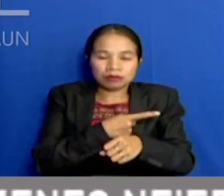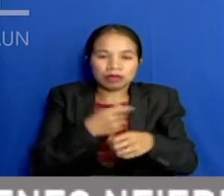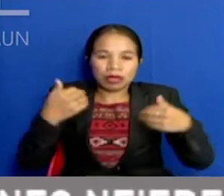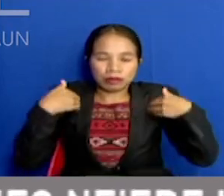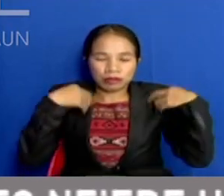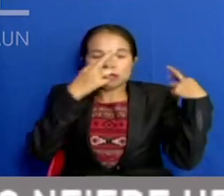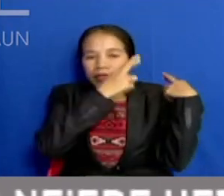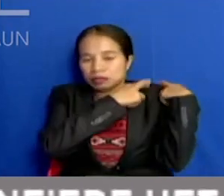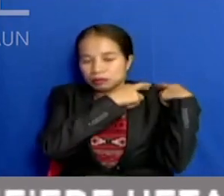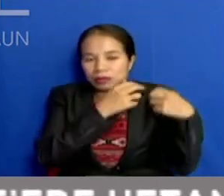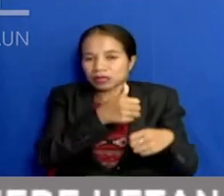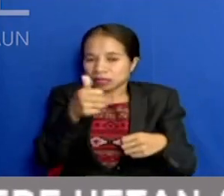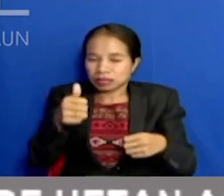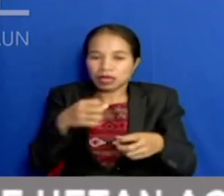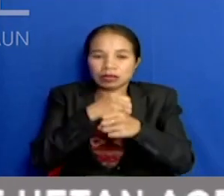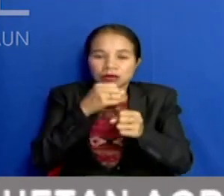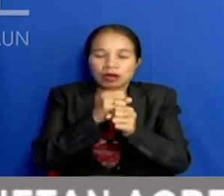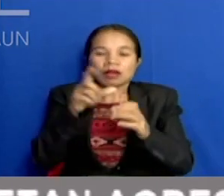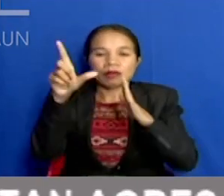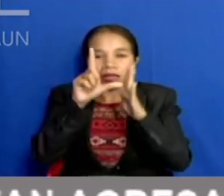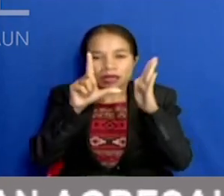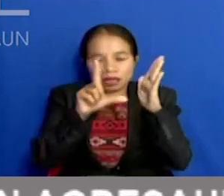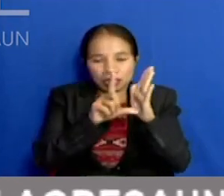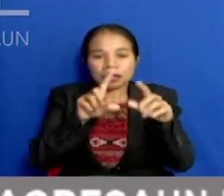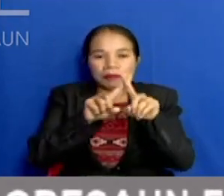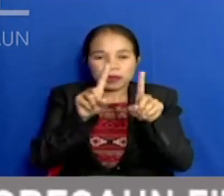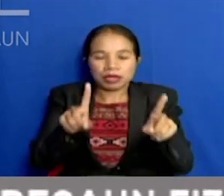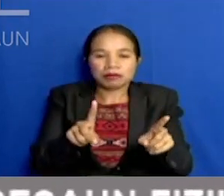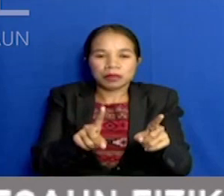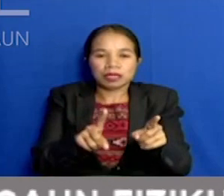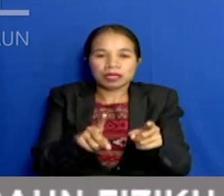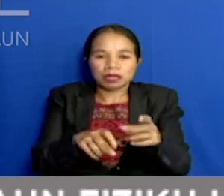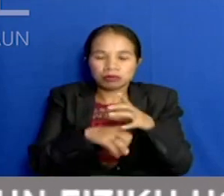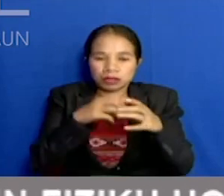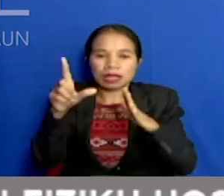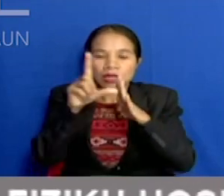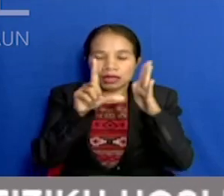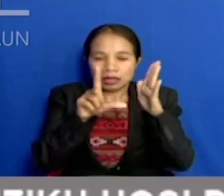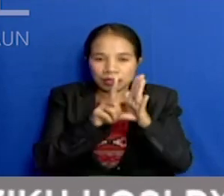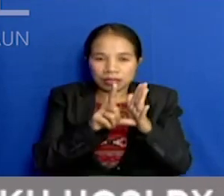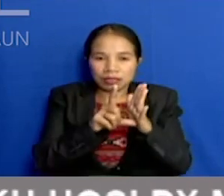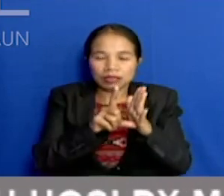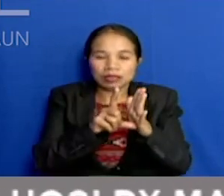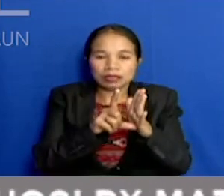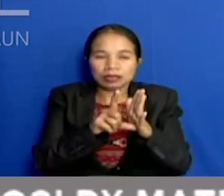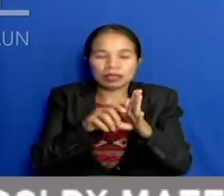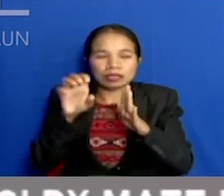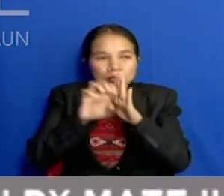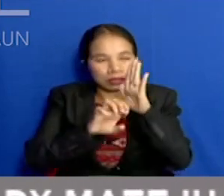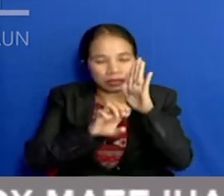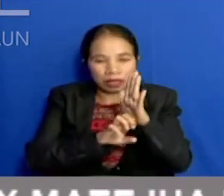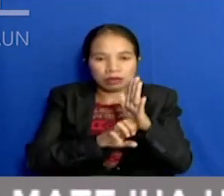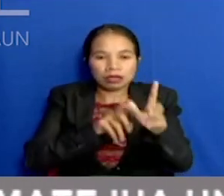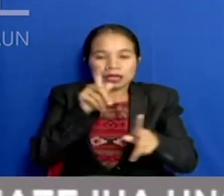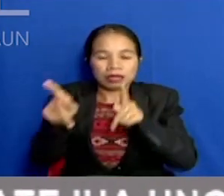Cada órgão, a tu halo lei, né? Mas a tu sai lei para a tu vincula, é mesmo, o Estado, né? Que cidadão